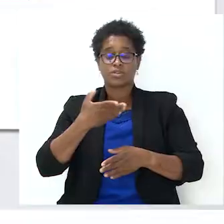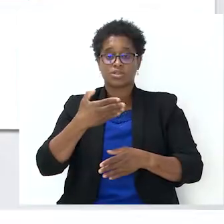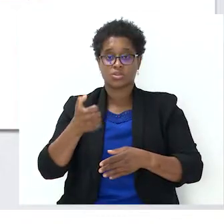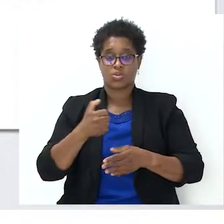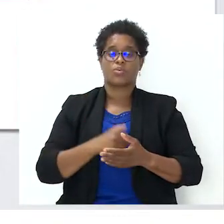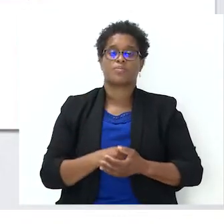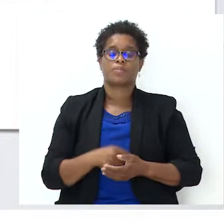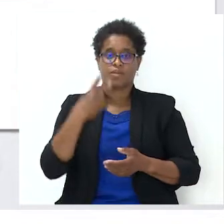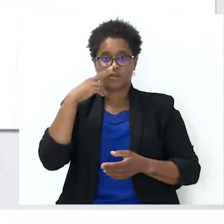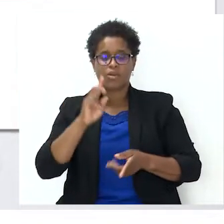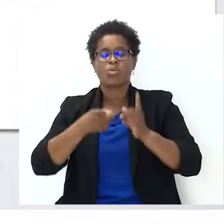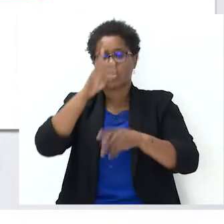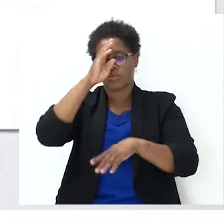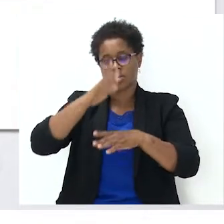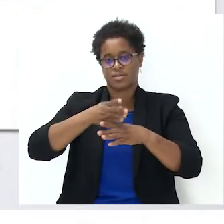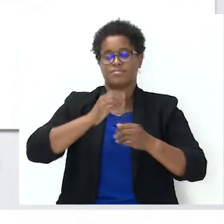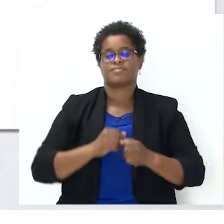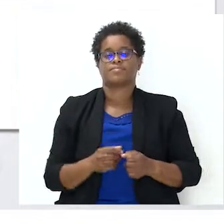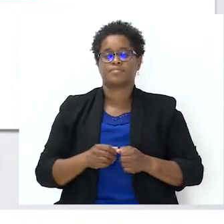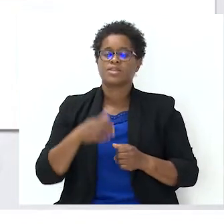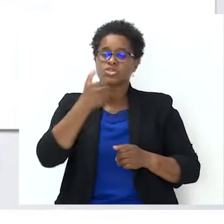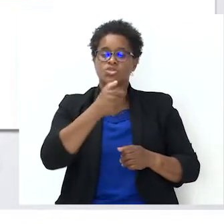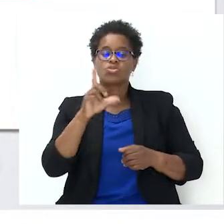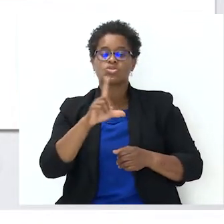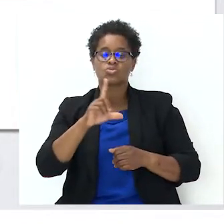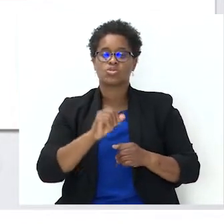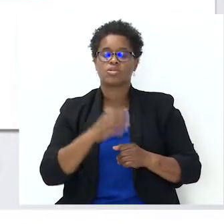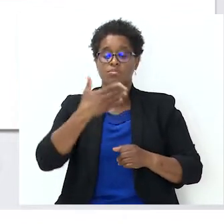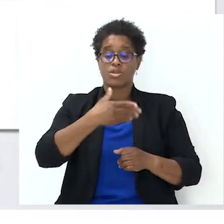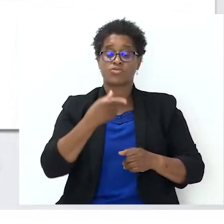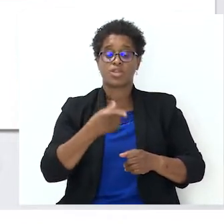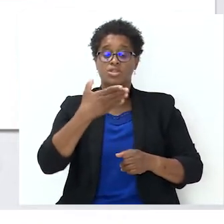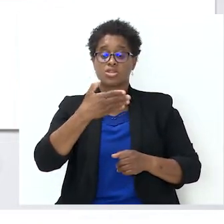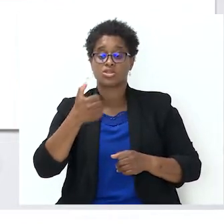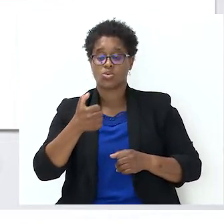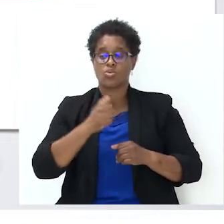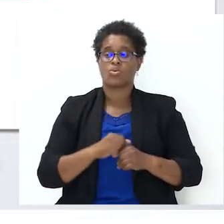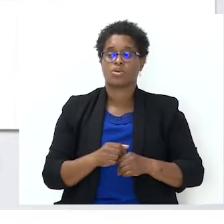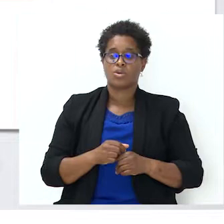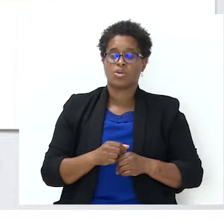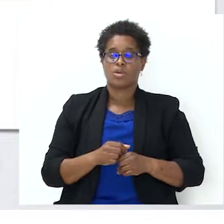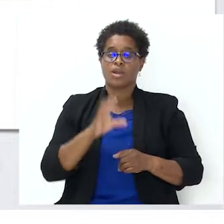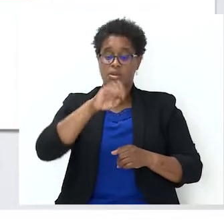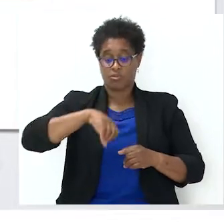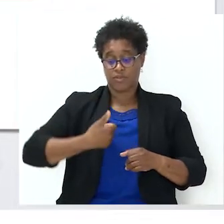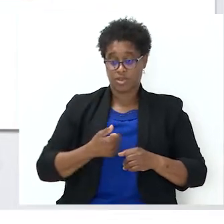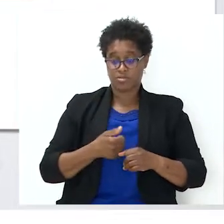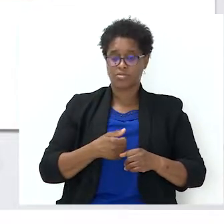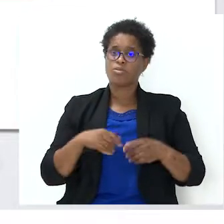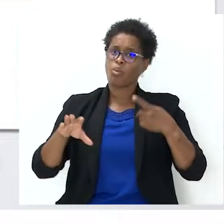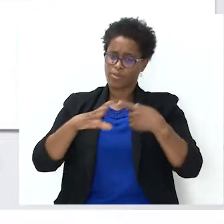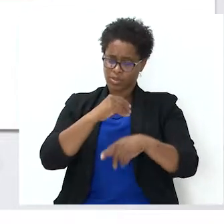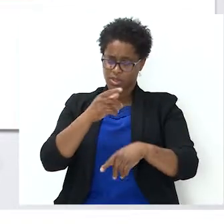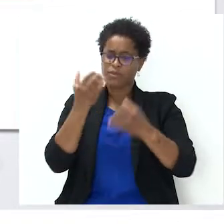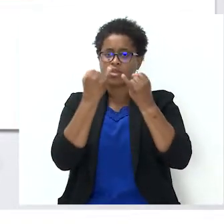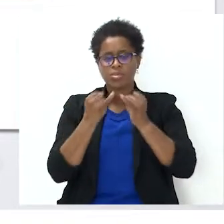1975. Vamos ver o que aconteceu. 5 de julho de 1975, Cabo Verde conquistou